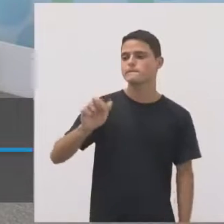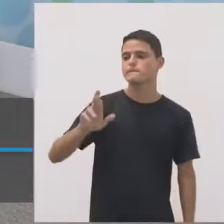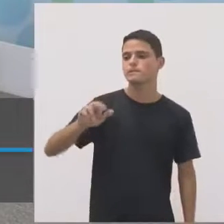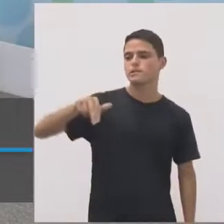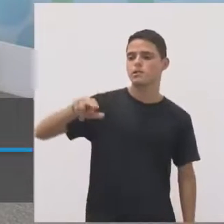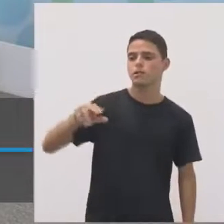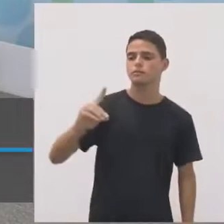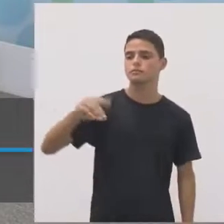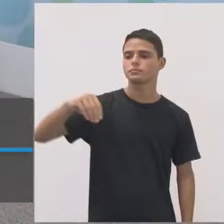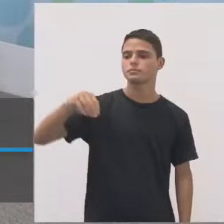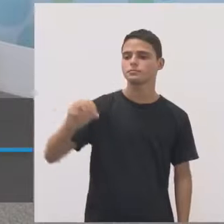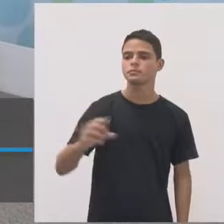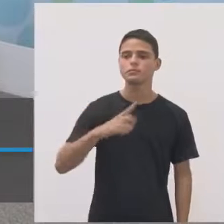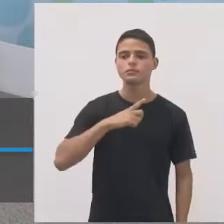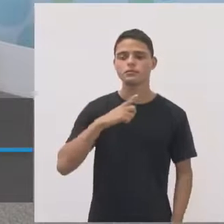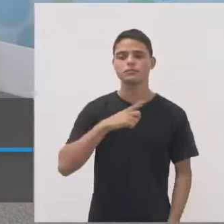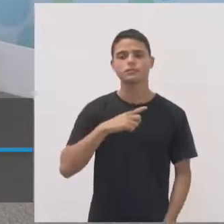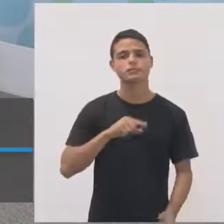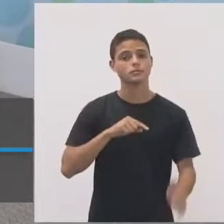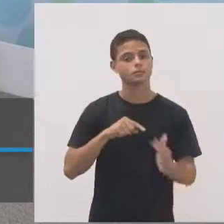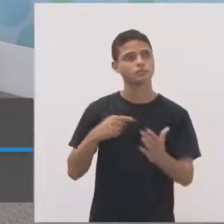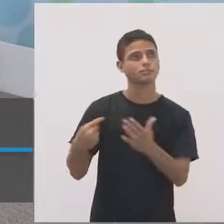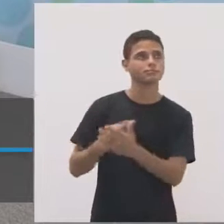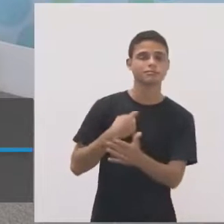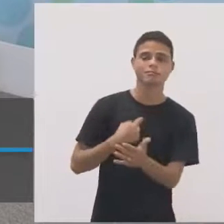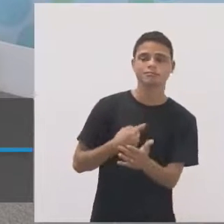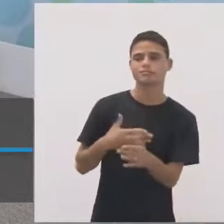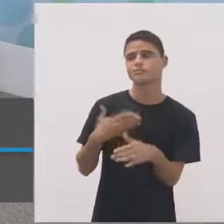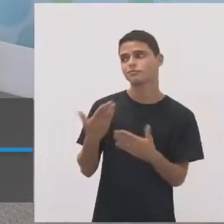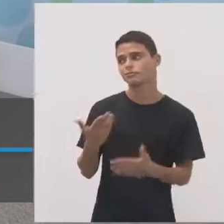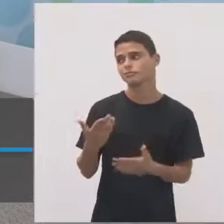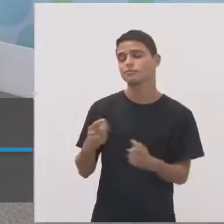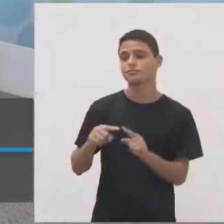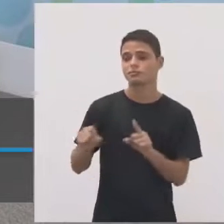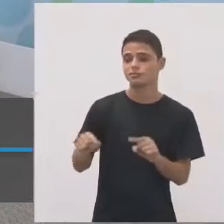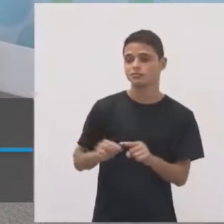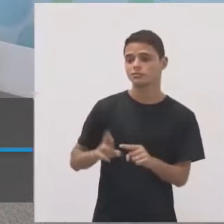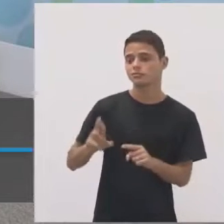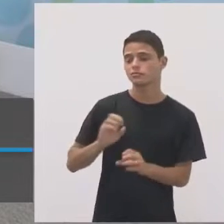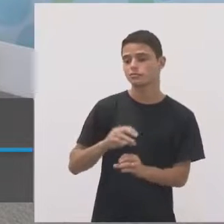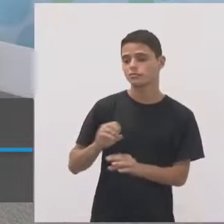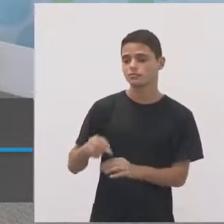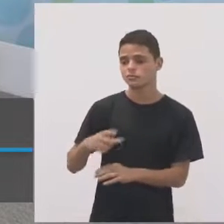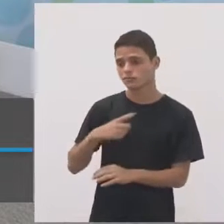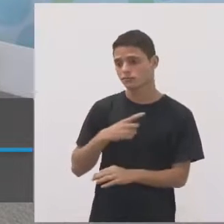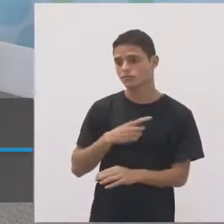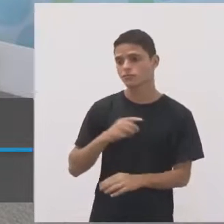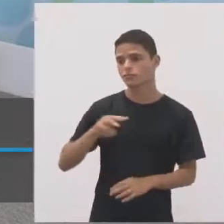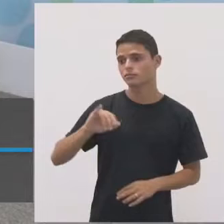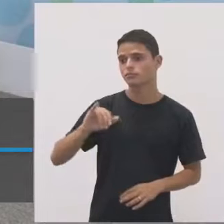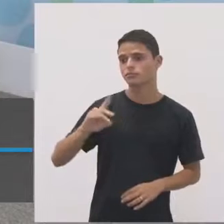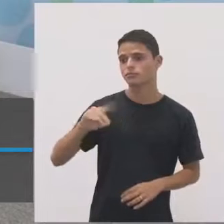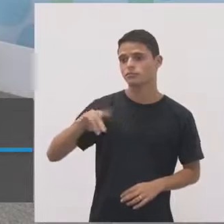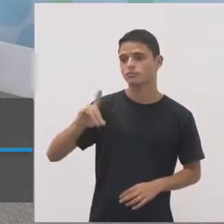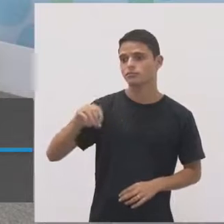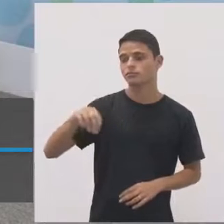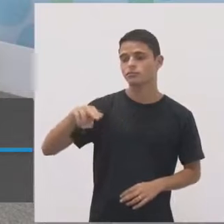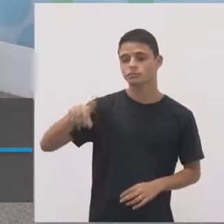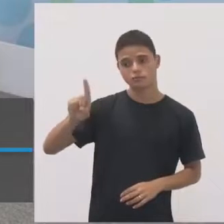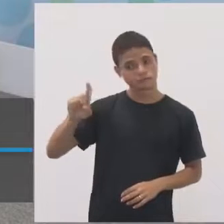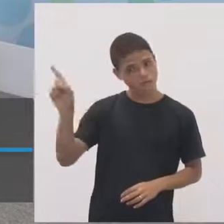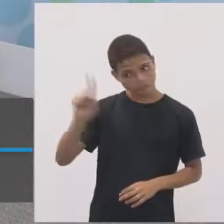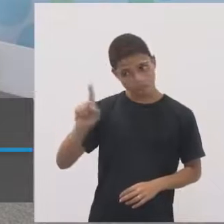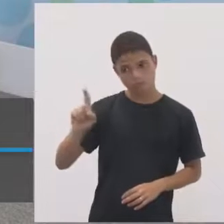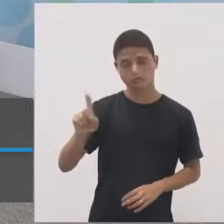Microsoft, chega essa pergunta. Ah, a secretaria fornece o Windows? Não, a secretaria fornece o